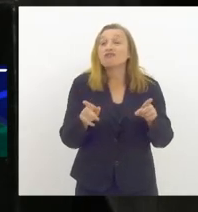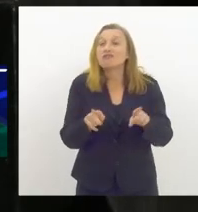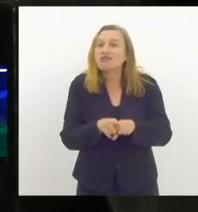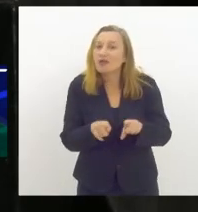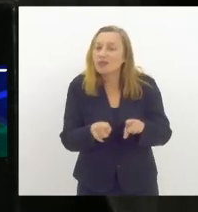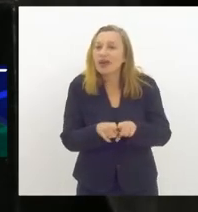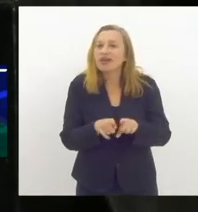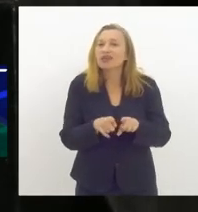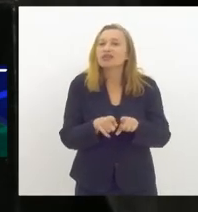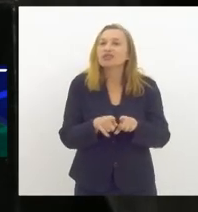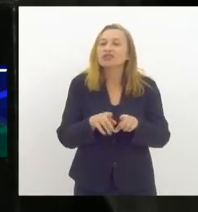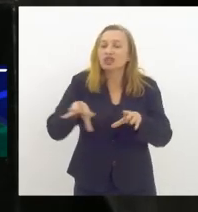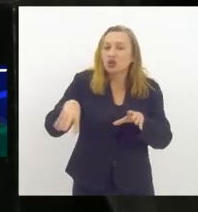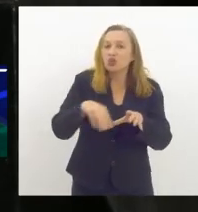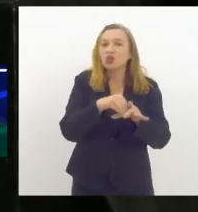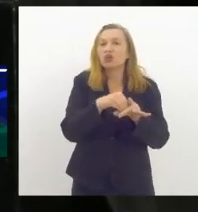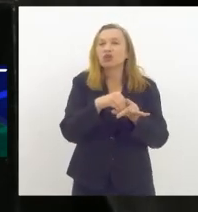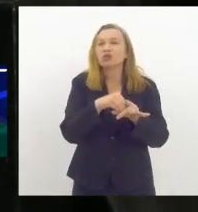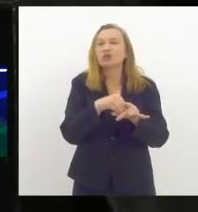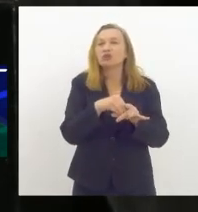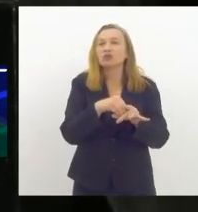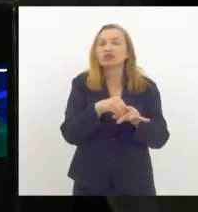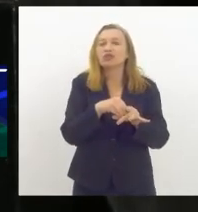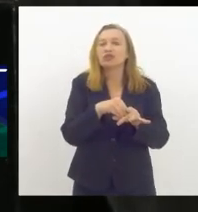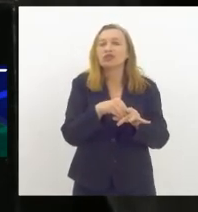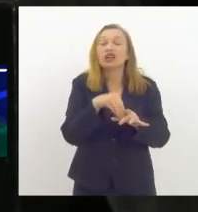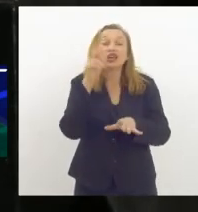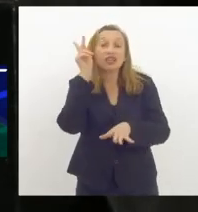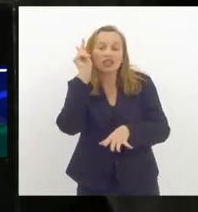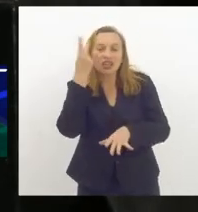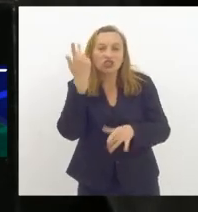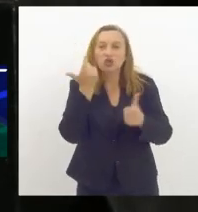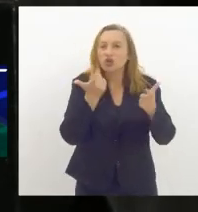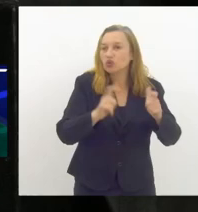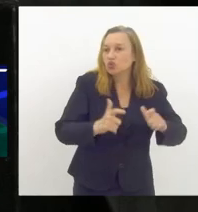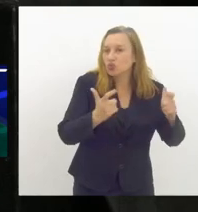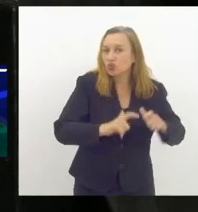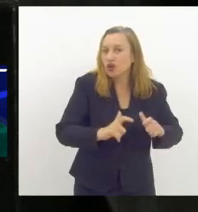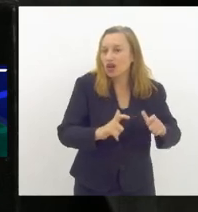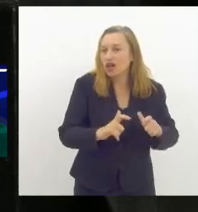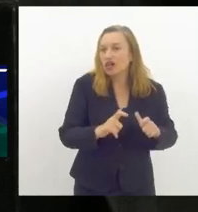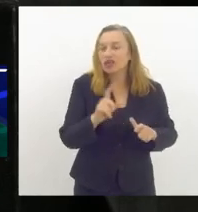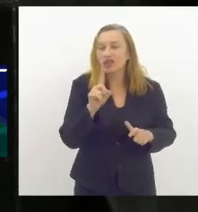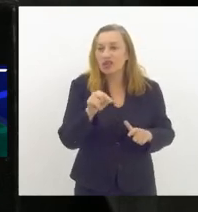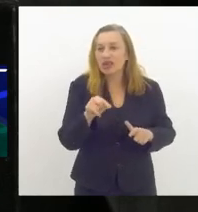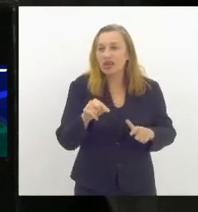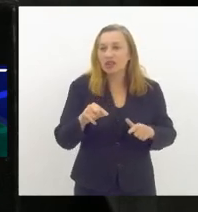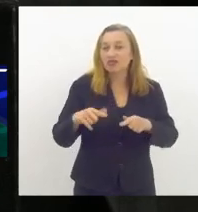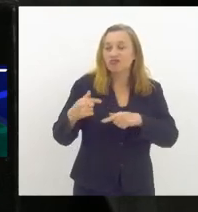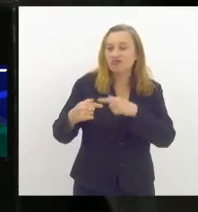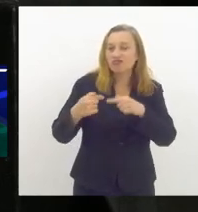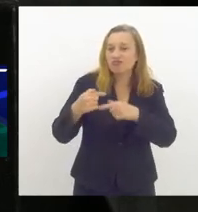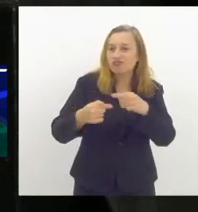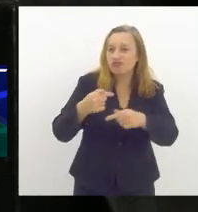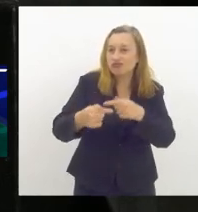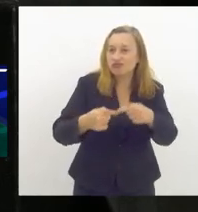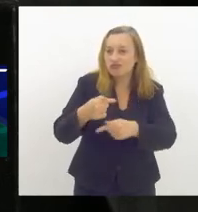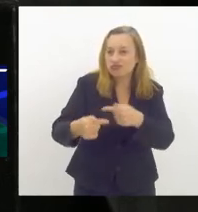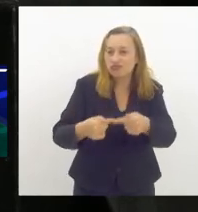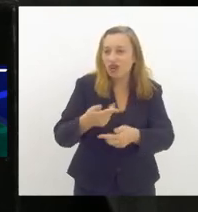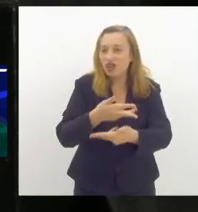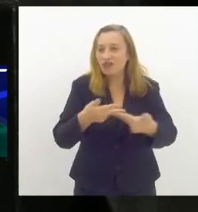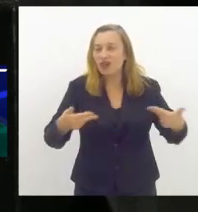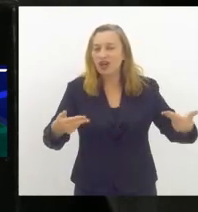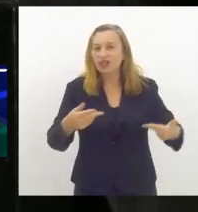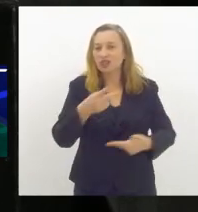também é incluído na na história daquela localidade que são as gerações e gerações de docerias e doceiras